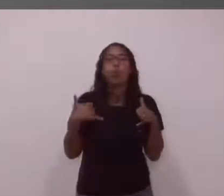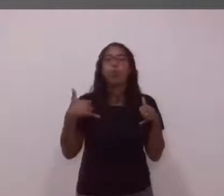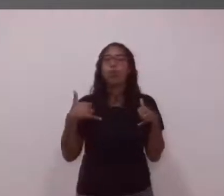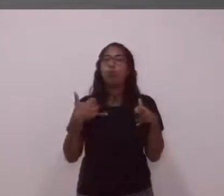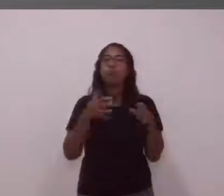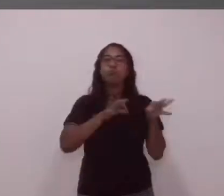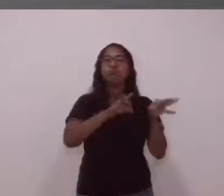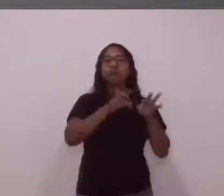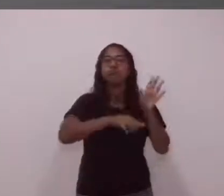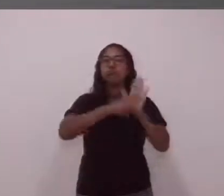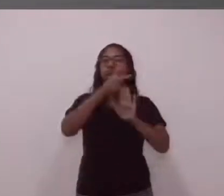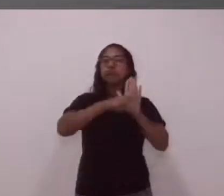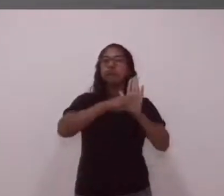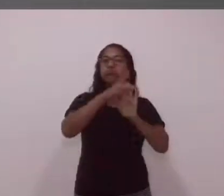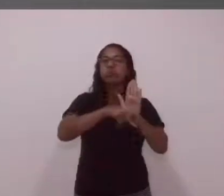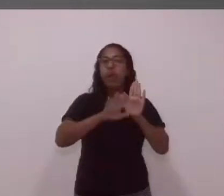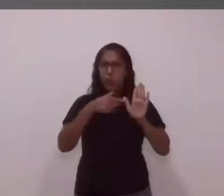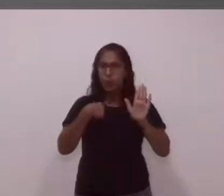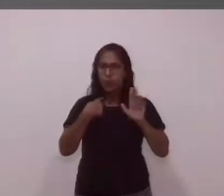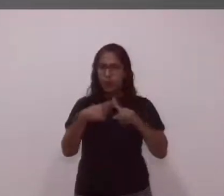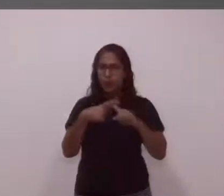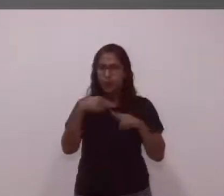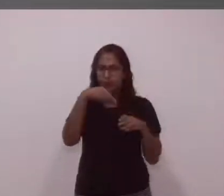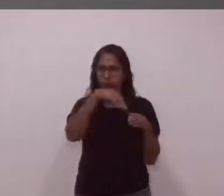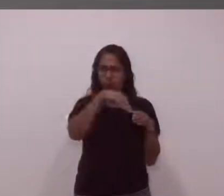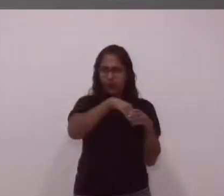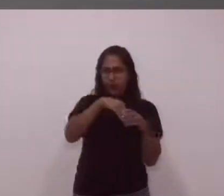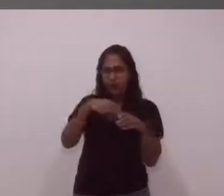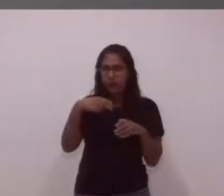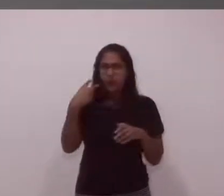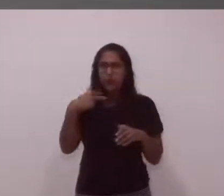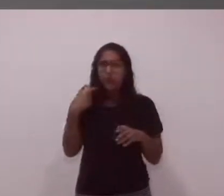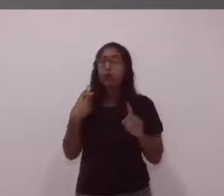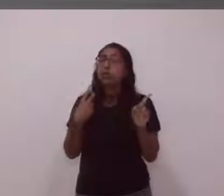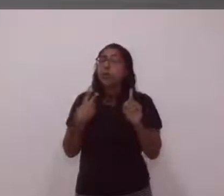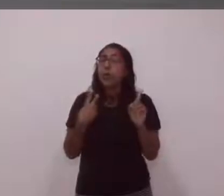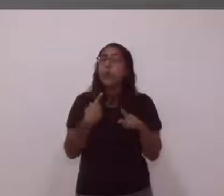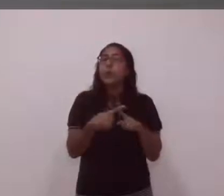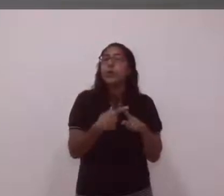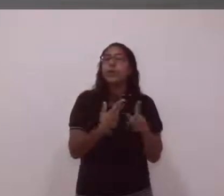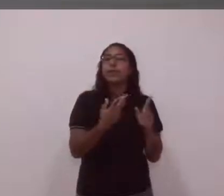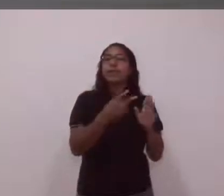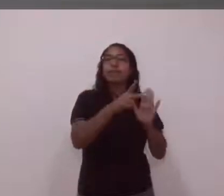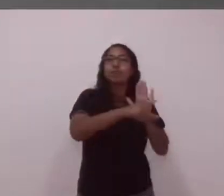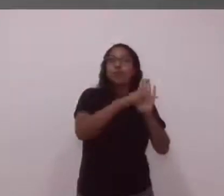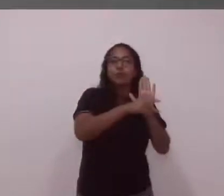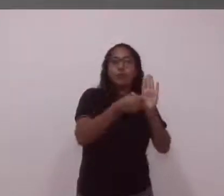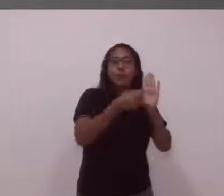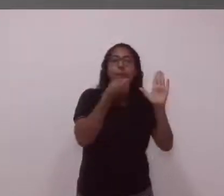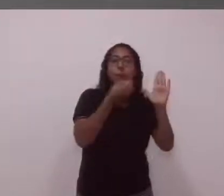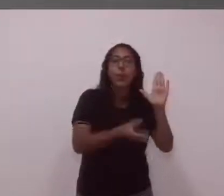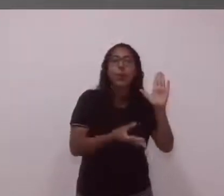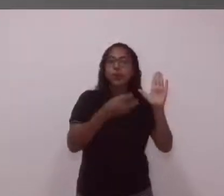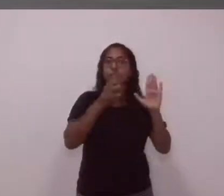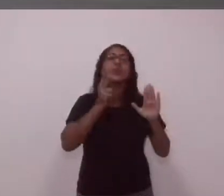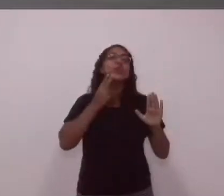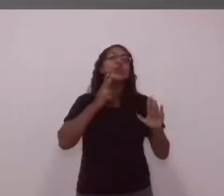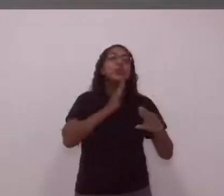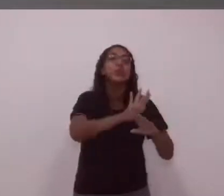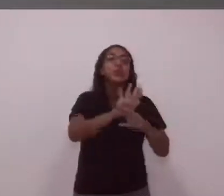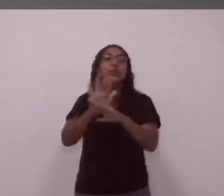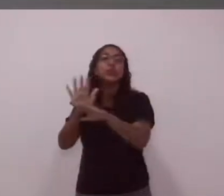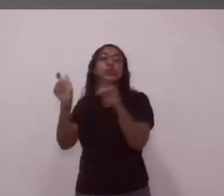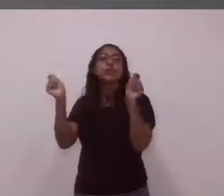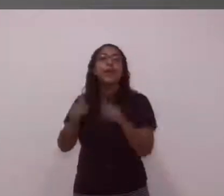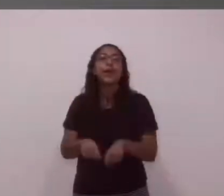projeto não porque eu sou vereadora e porque eu tenho voto mas porque eu tenho bons projetos a cidade tem andado não é fácil não é divertido